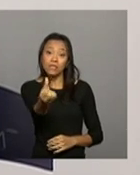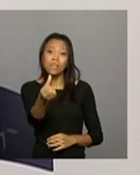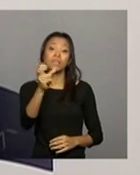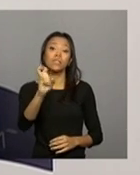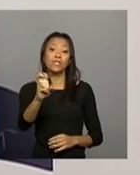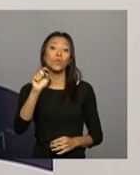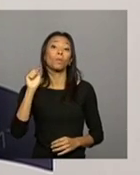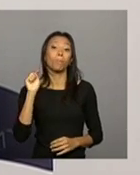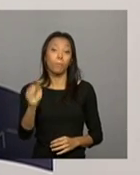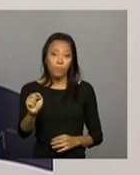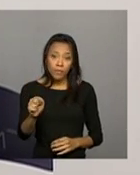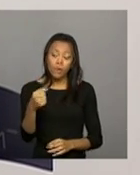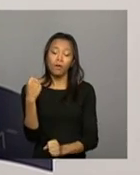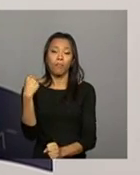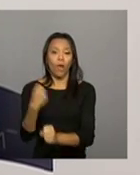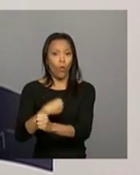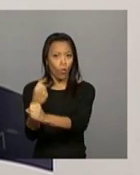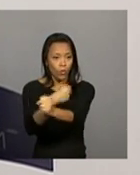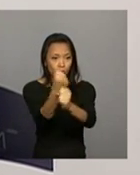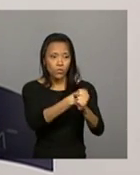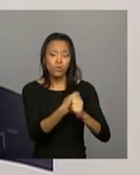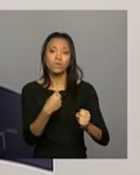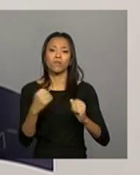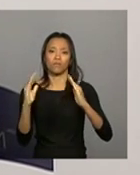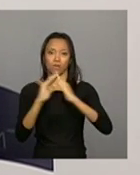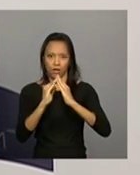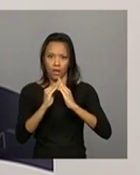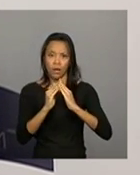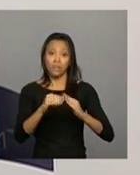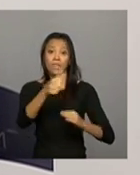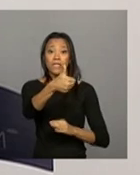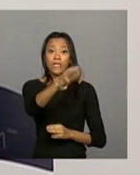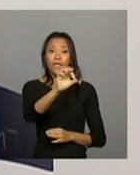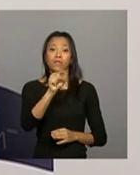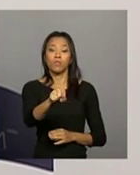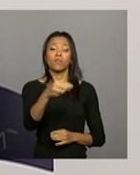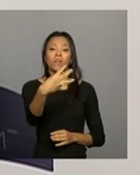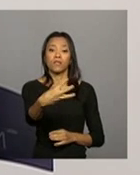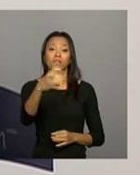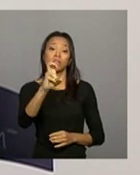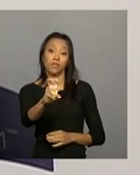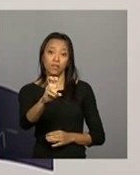7.837.365 para a construção desta casa e